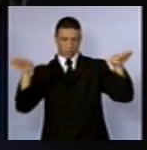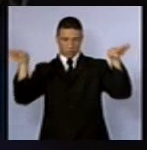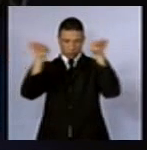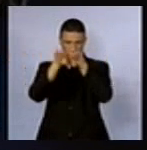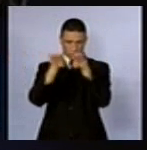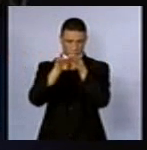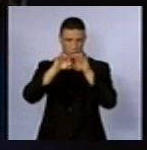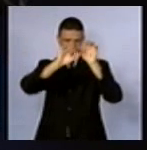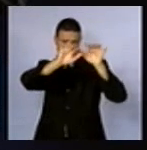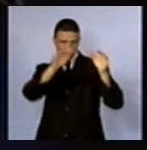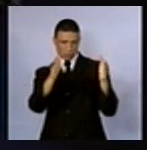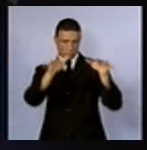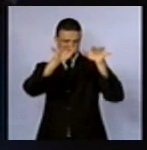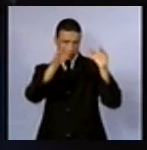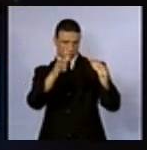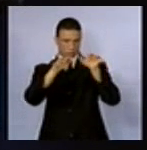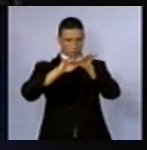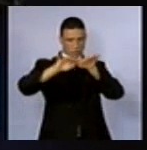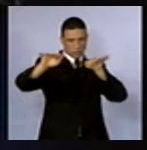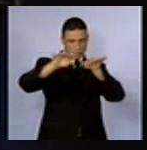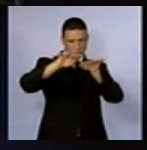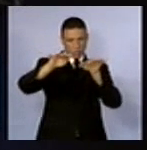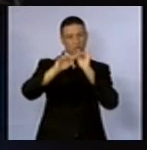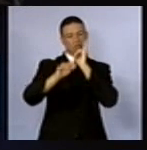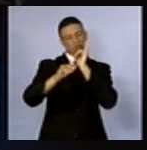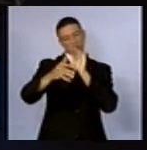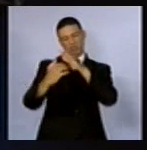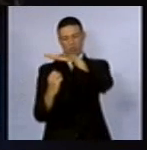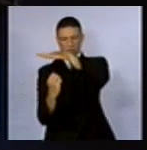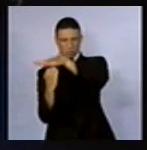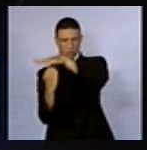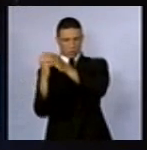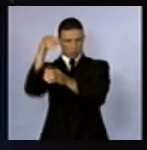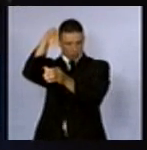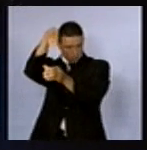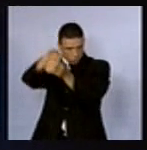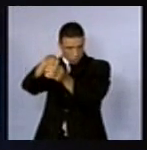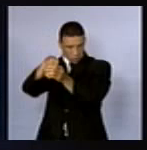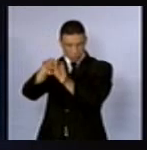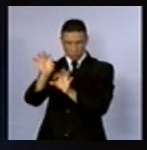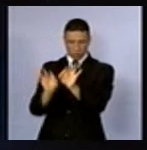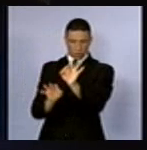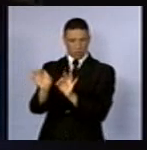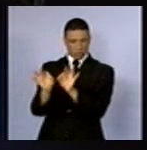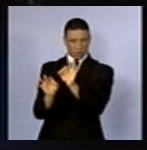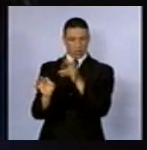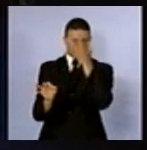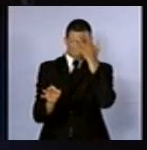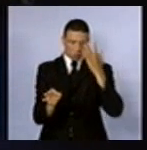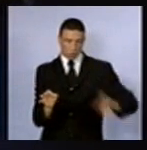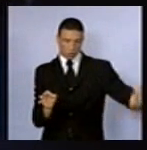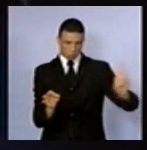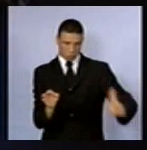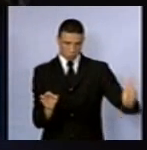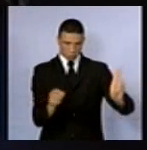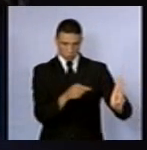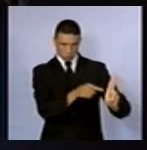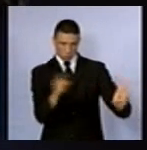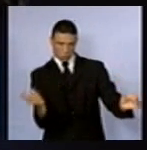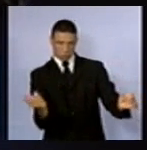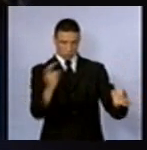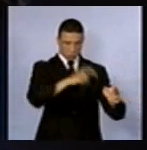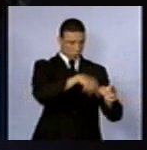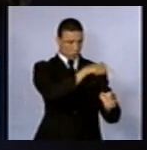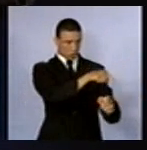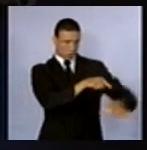emissão de campo magnético de dentro de uma determinada concessionária você todos os consumidores daquela concessionária pagam